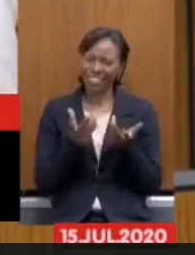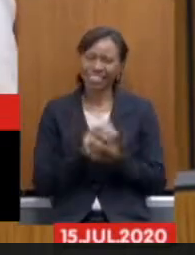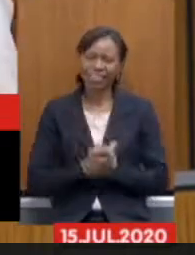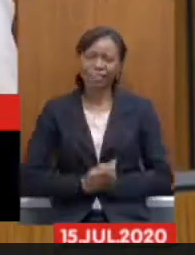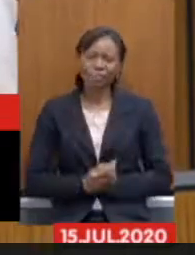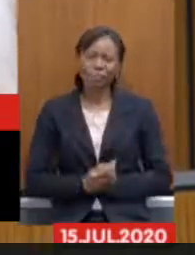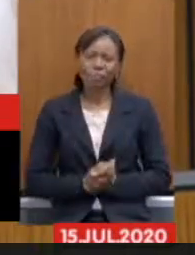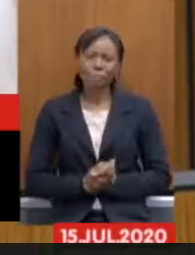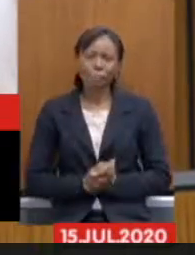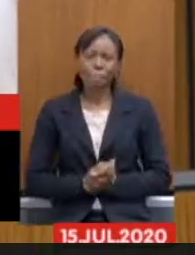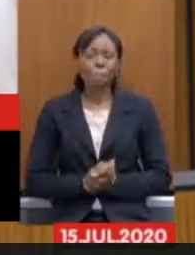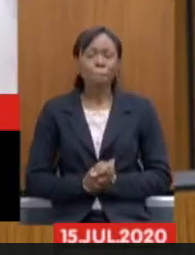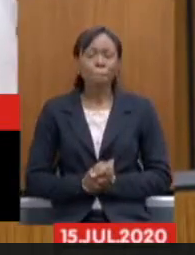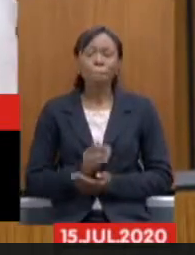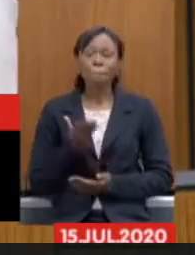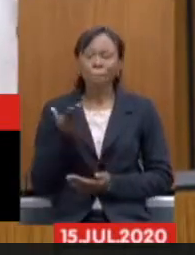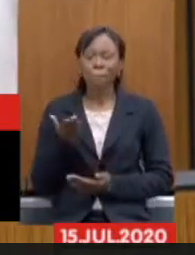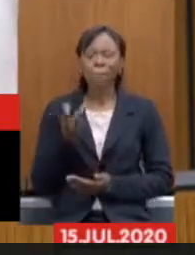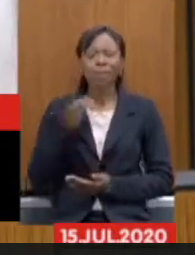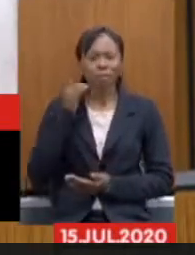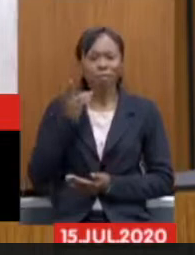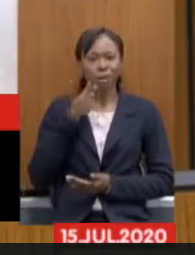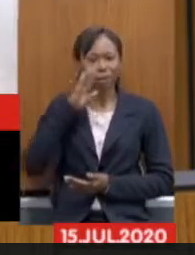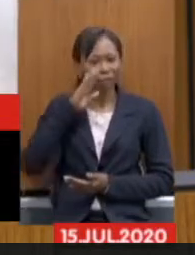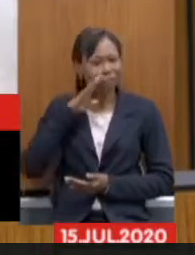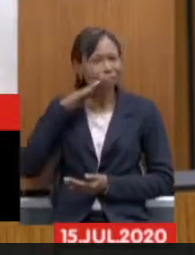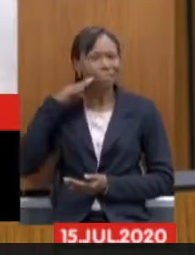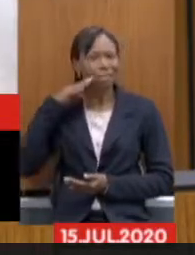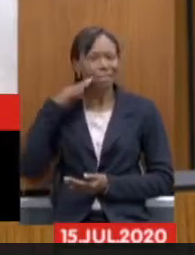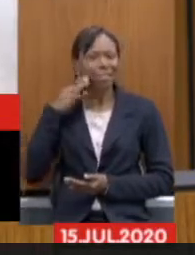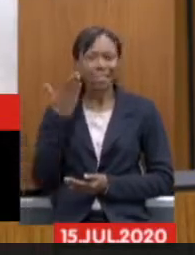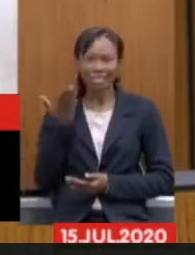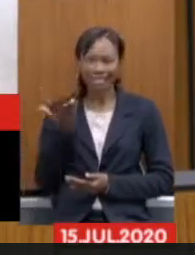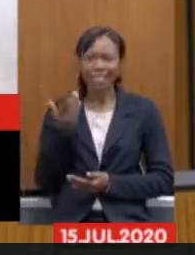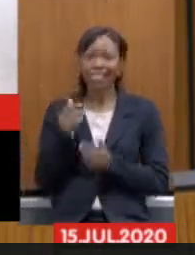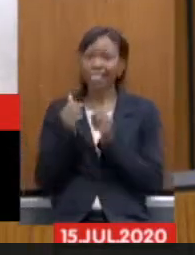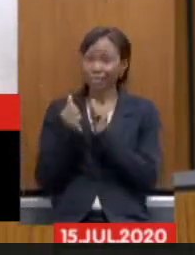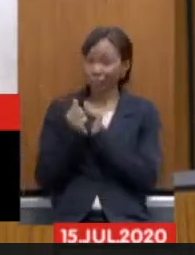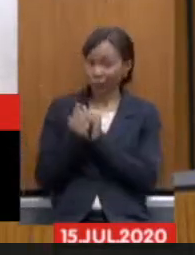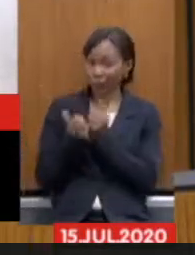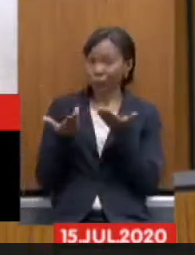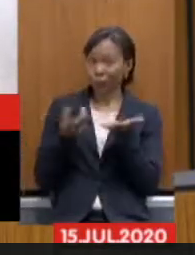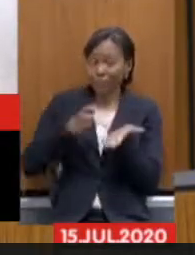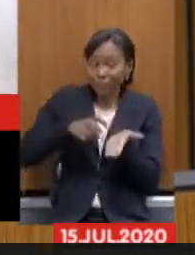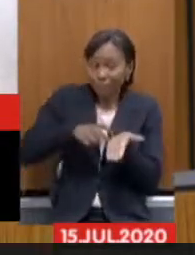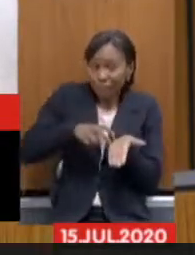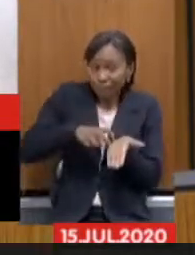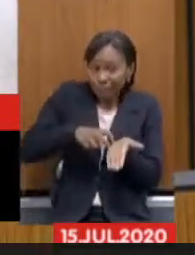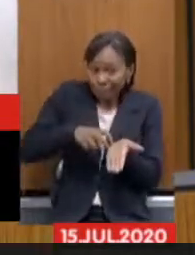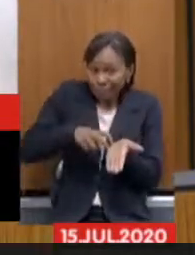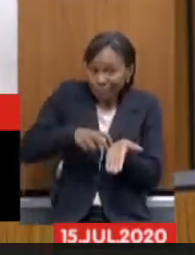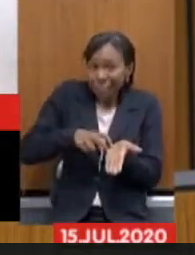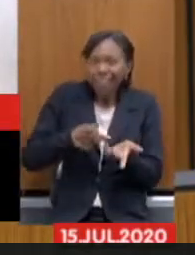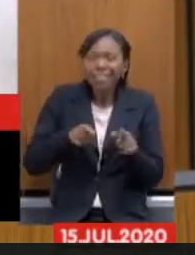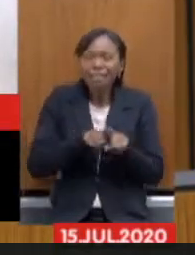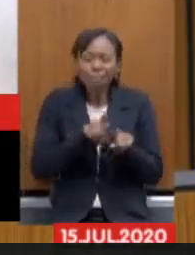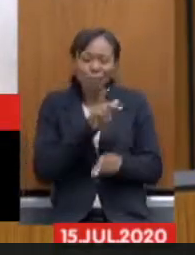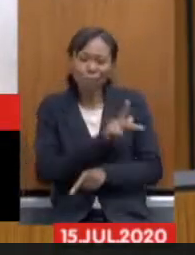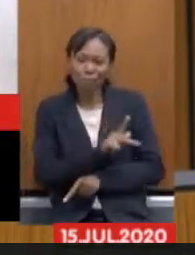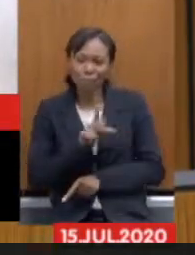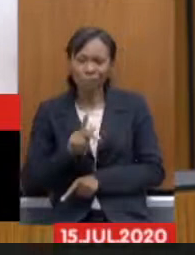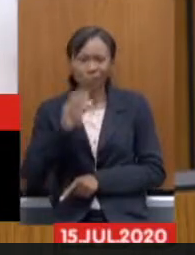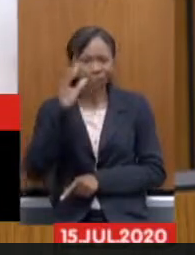boas deputada beatriz cerqueira estamos aí hoje amanhecemos aí neve professor